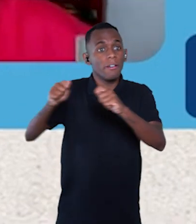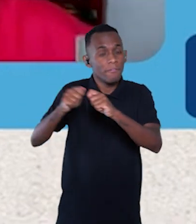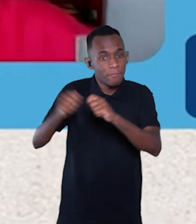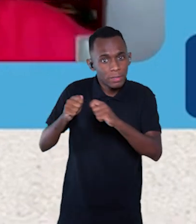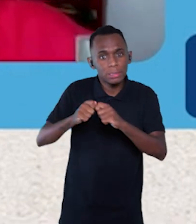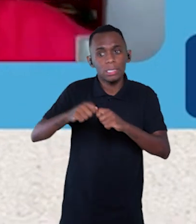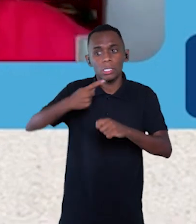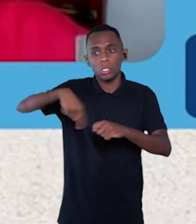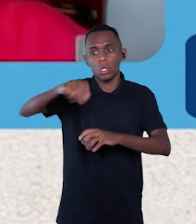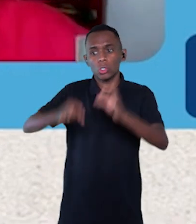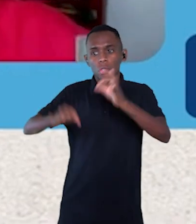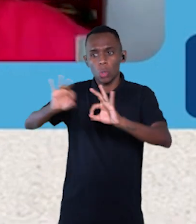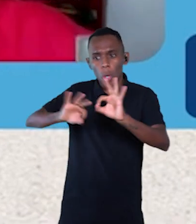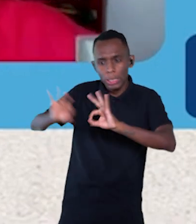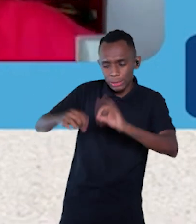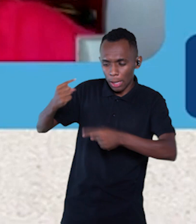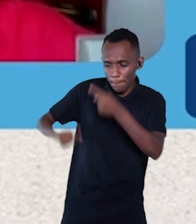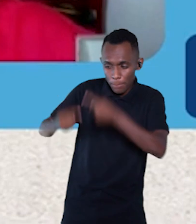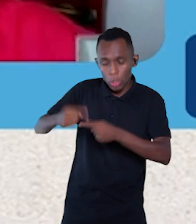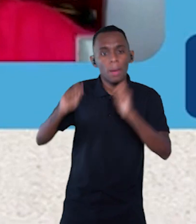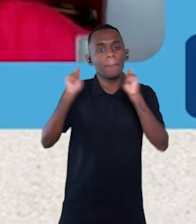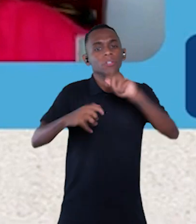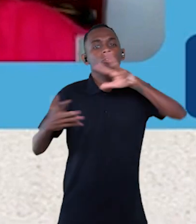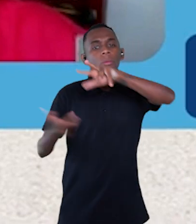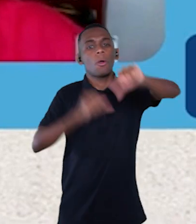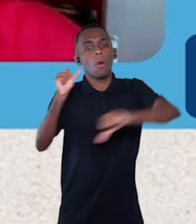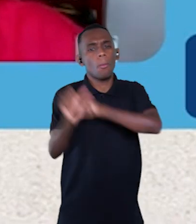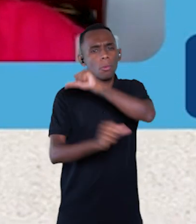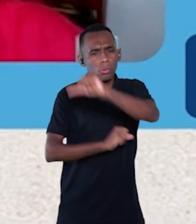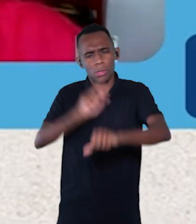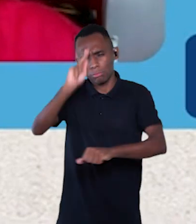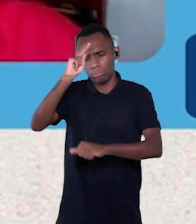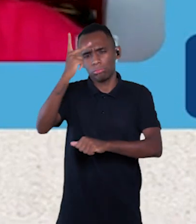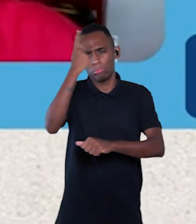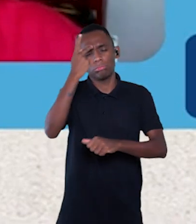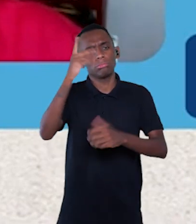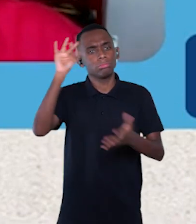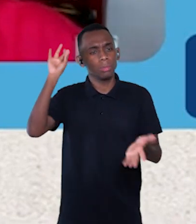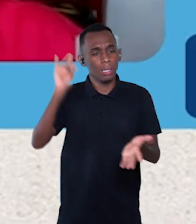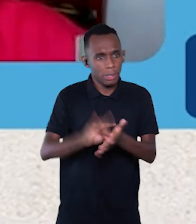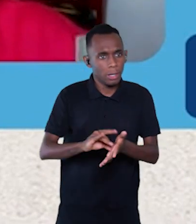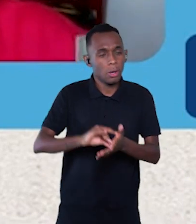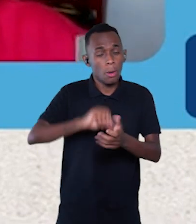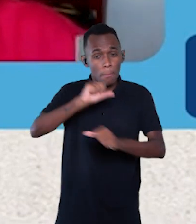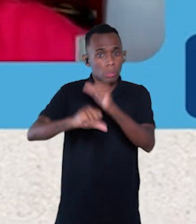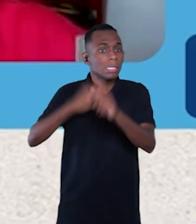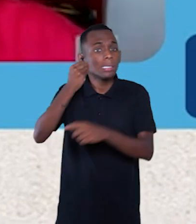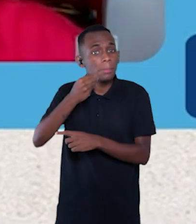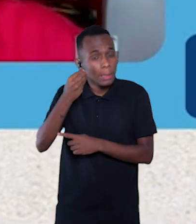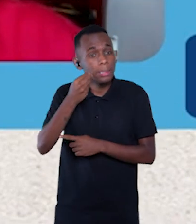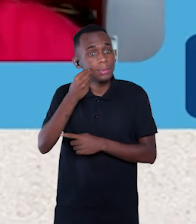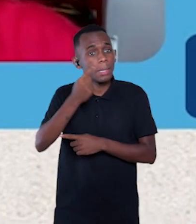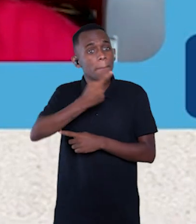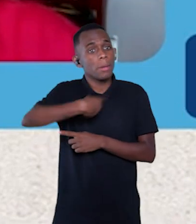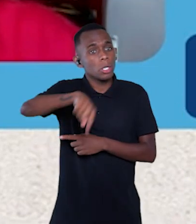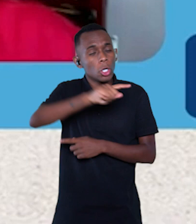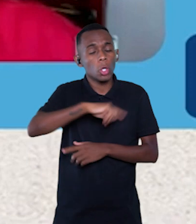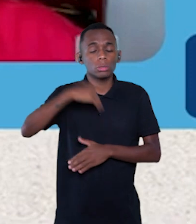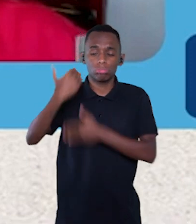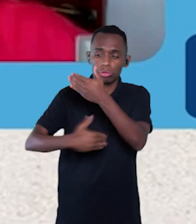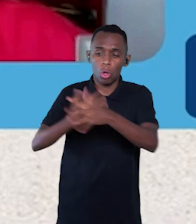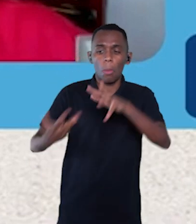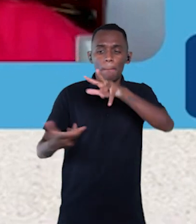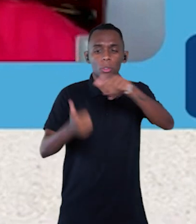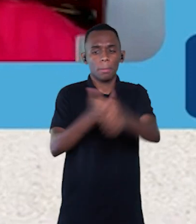está organizado politicamente, aí a gente consegue mover o mundo, fazer revoluções, transformar a realidade para que a